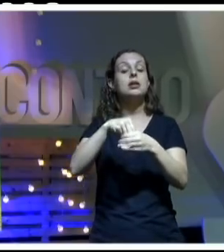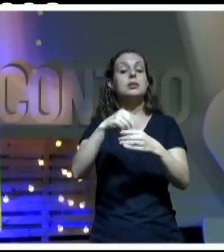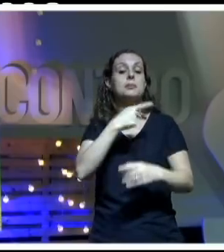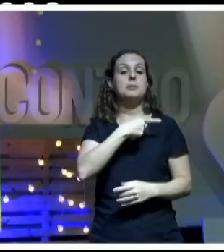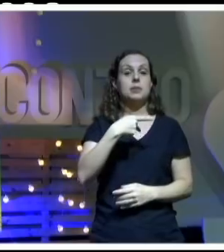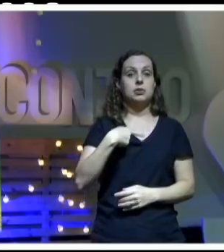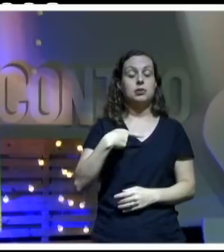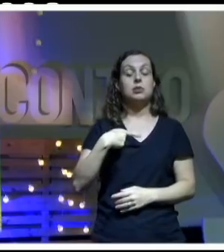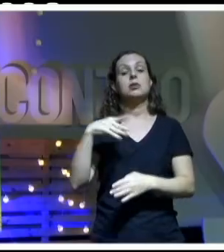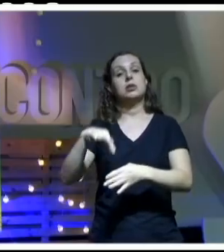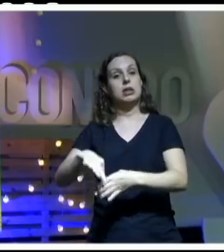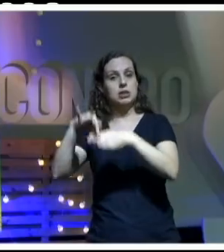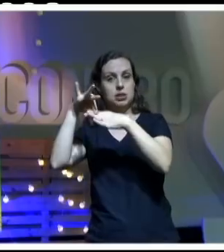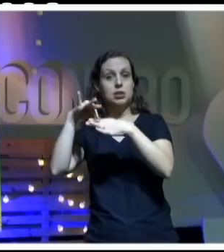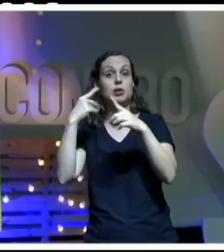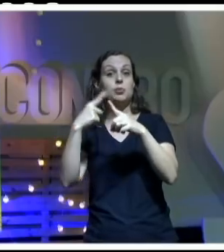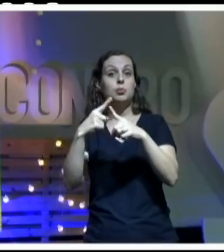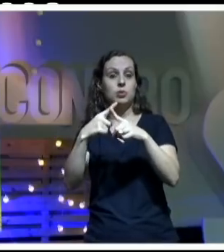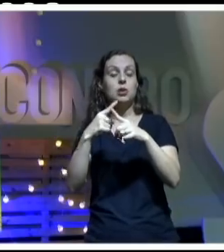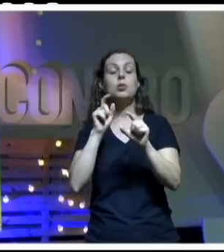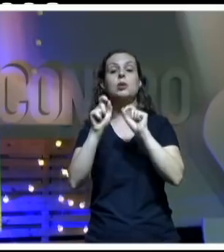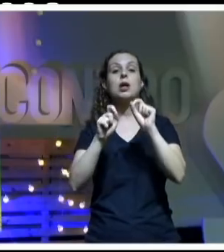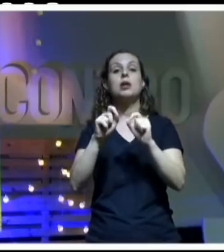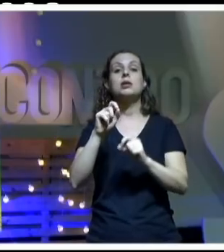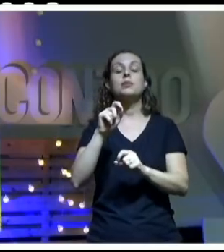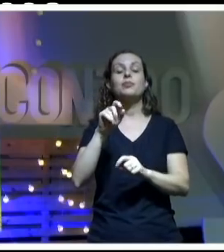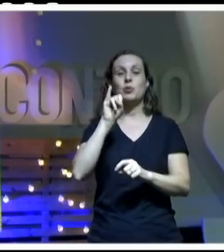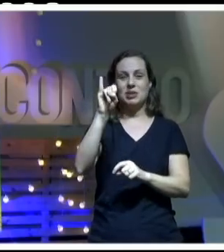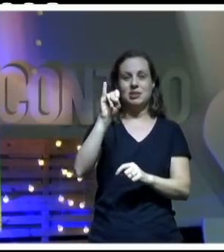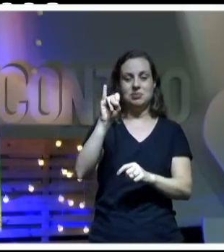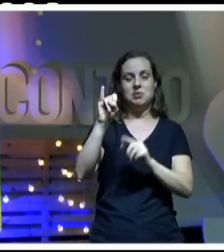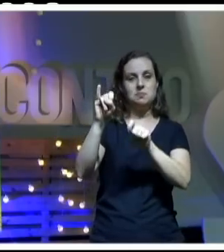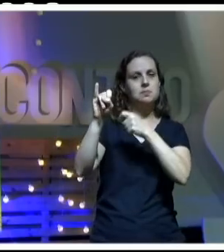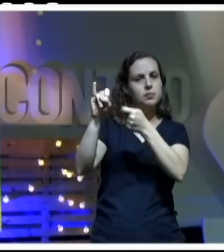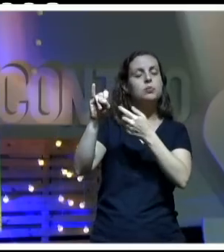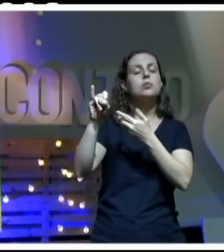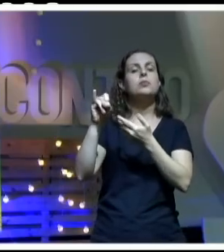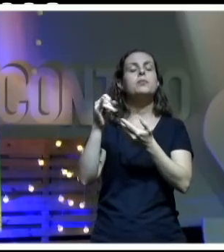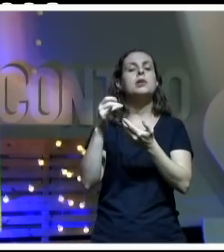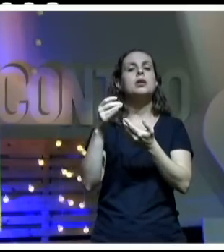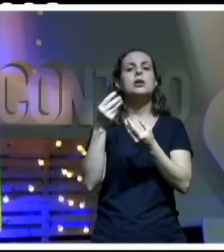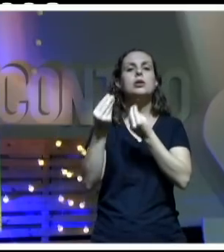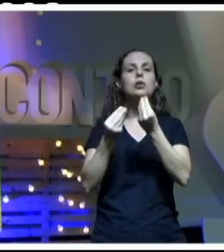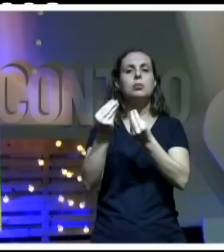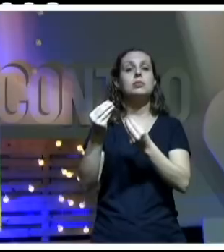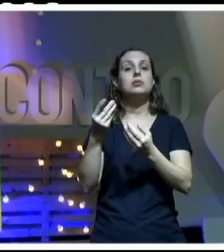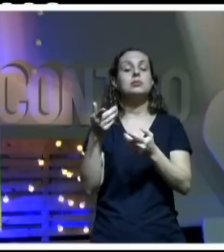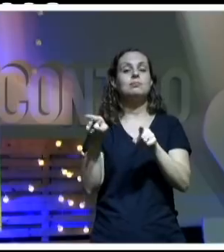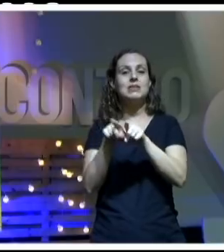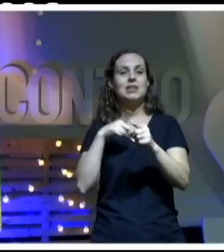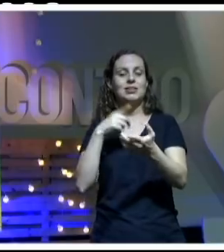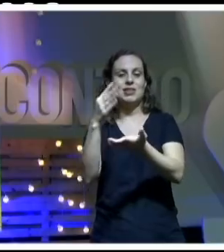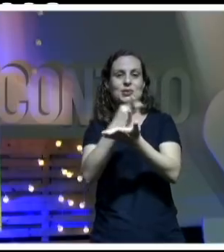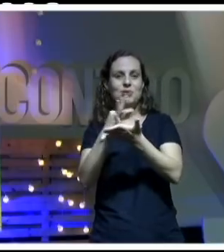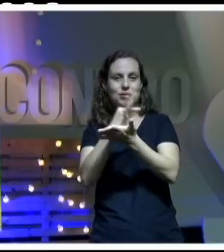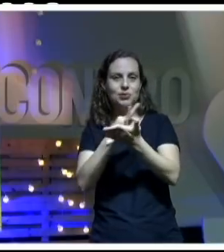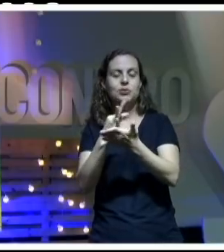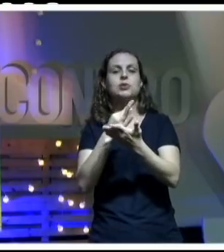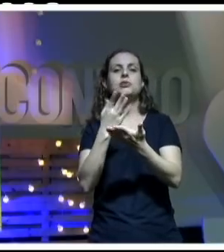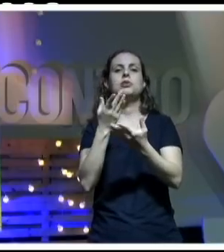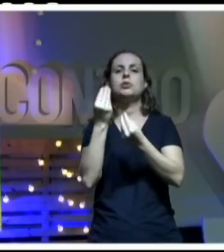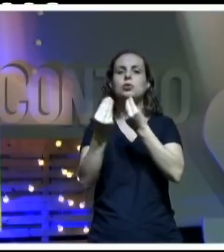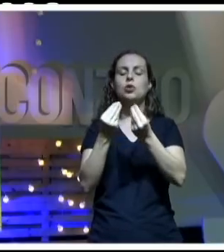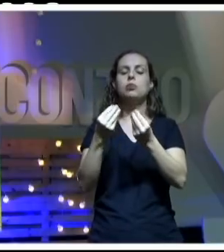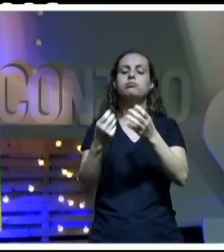fala o iluminismo reformulou o consenso acadêmico e cultural a respeito da ontologia bíblica ou seja da constituição da